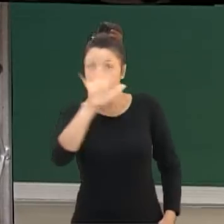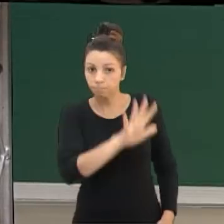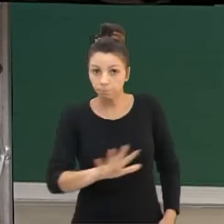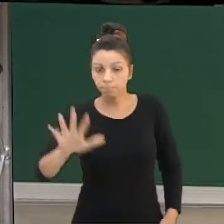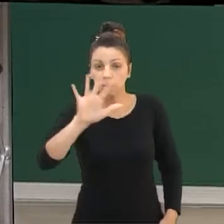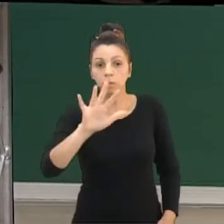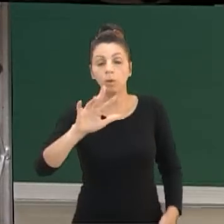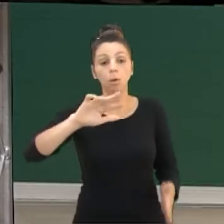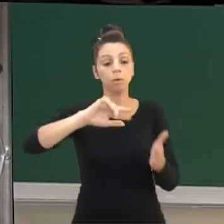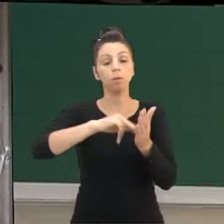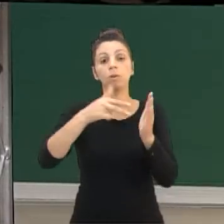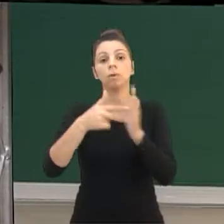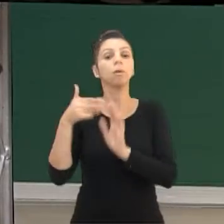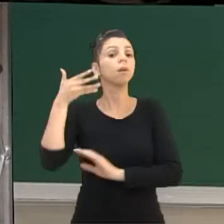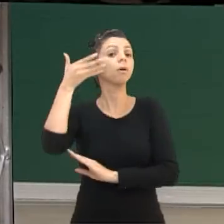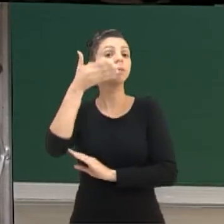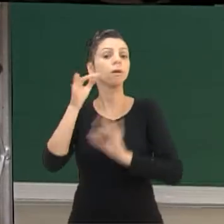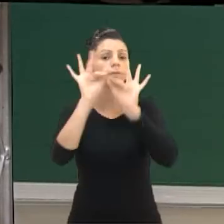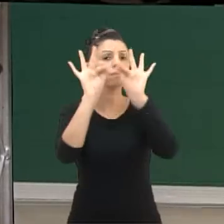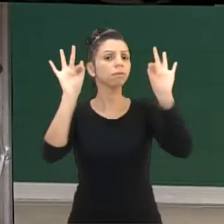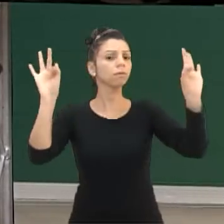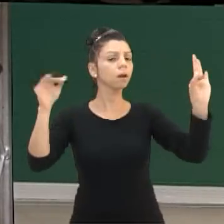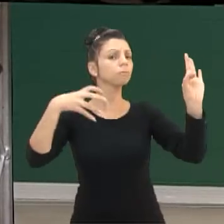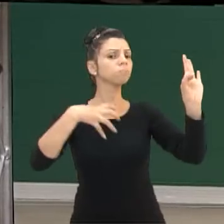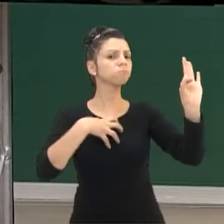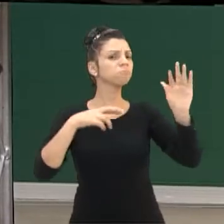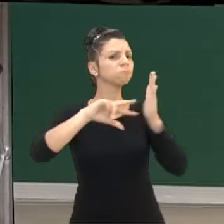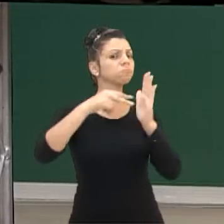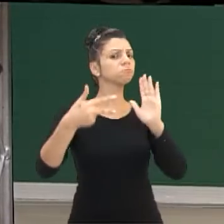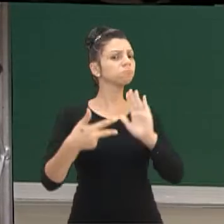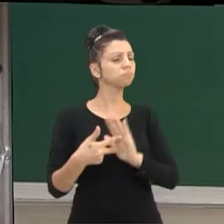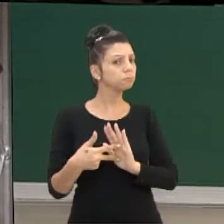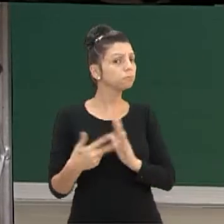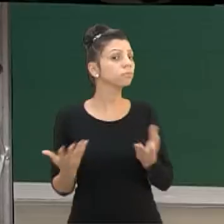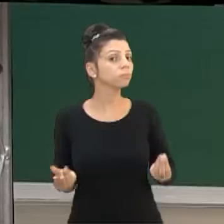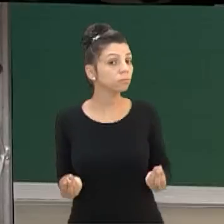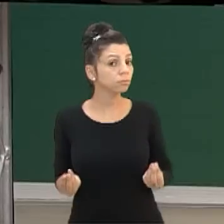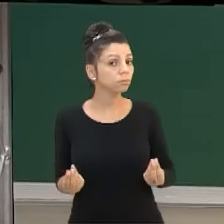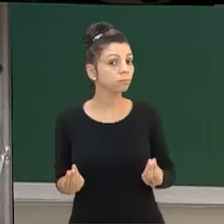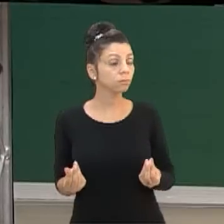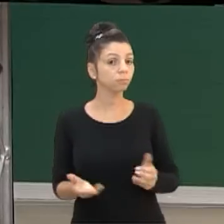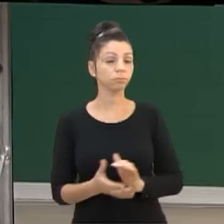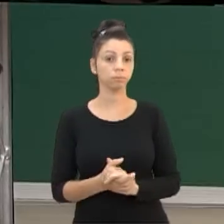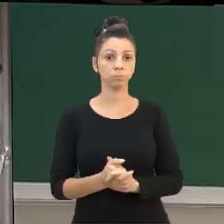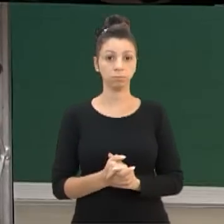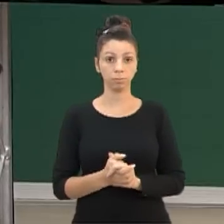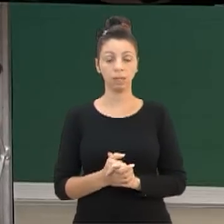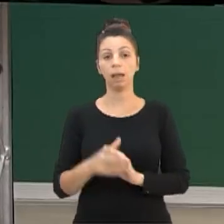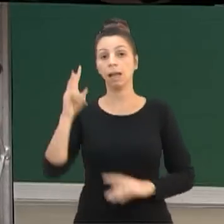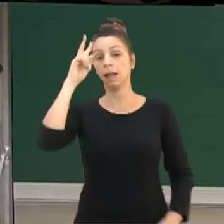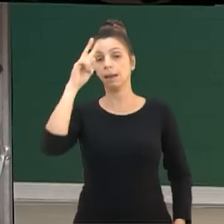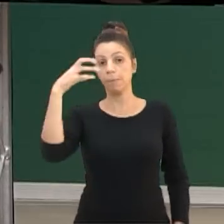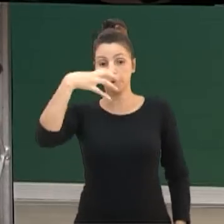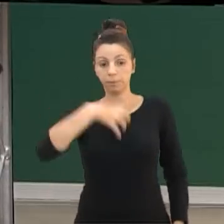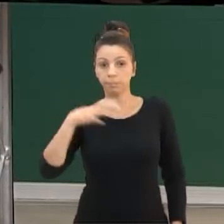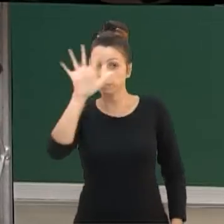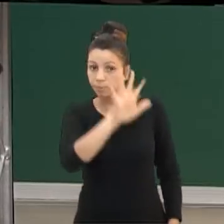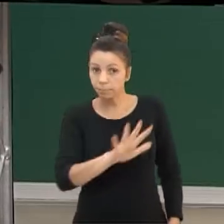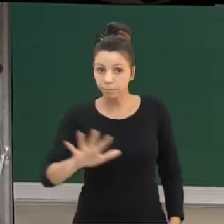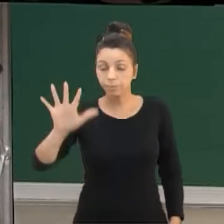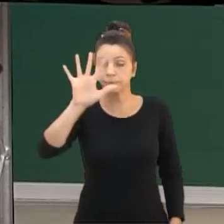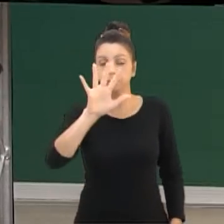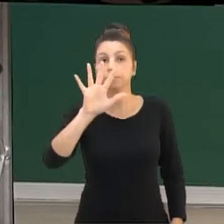desse discurso, o que de cada frase faz sentido para esse público e o que não faz sentido, né? Lembrem-se que a semântica ela trabalha com essa questão